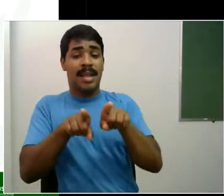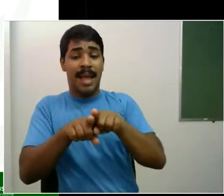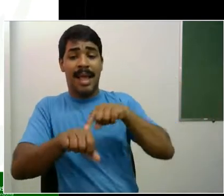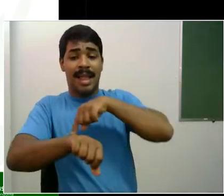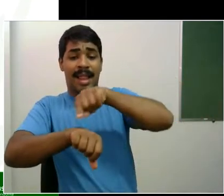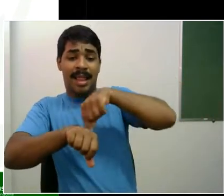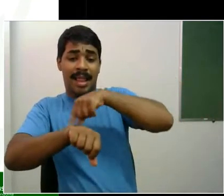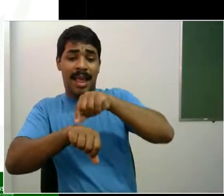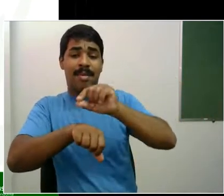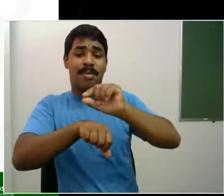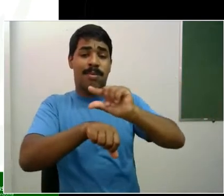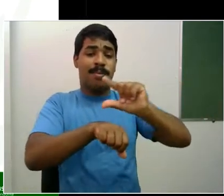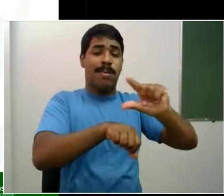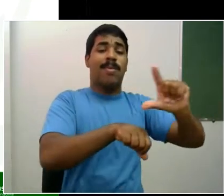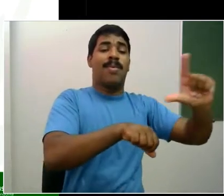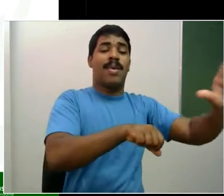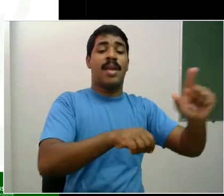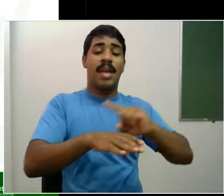a velocidade ela é